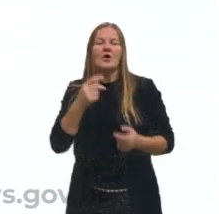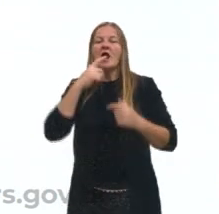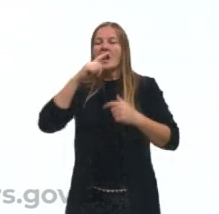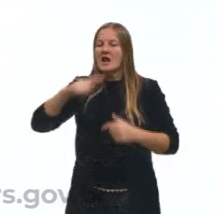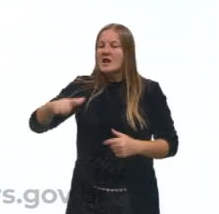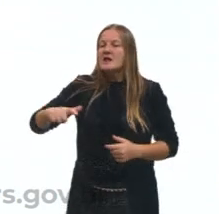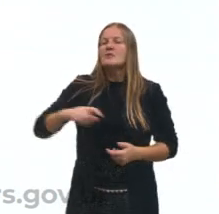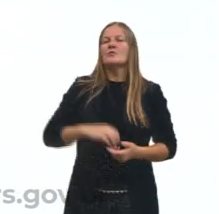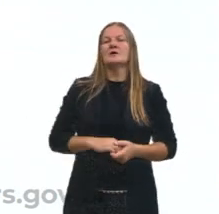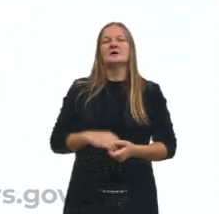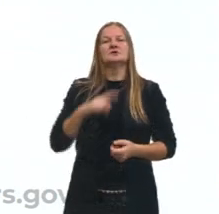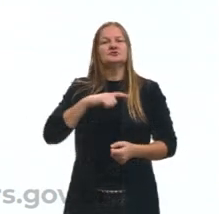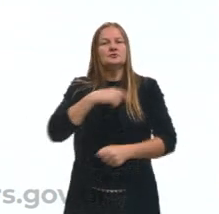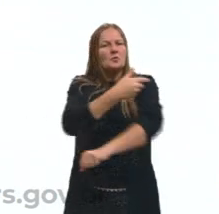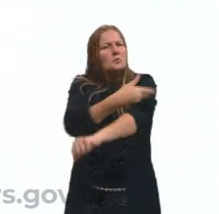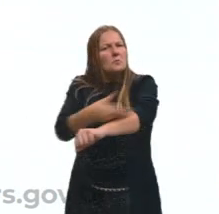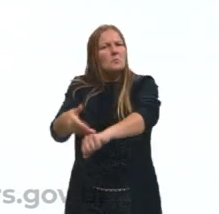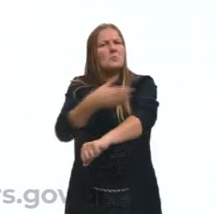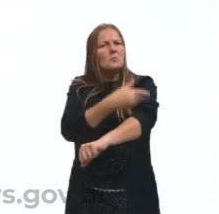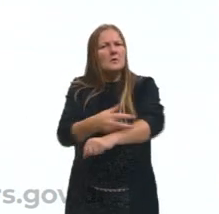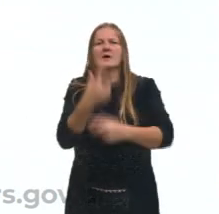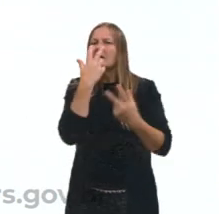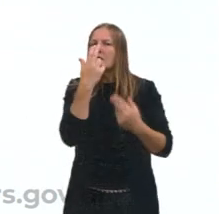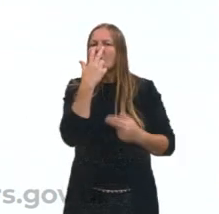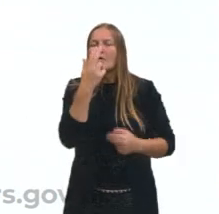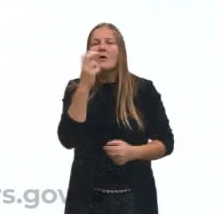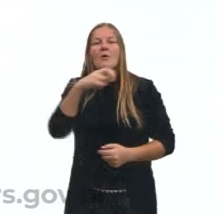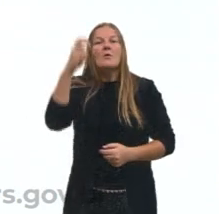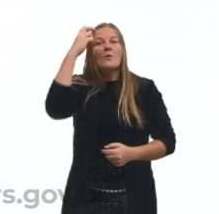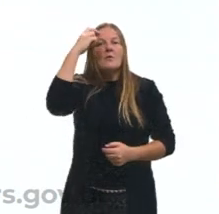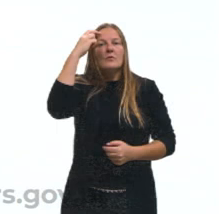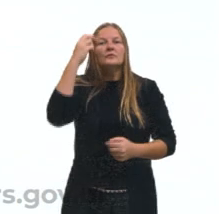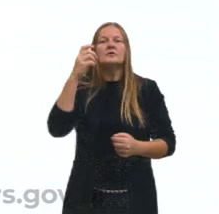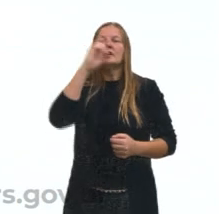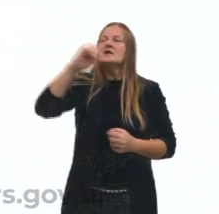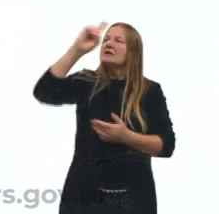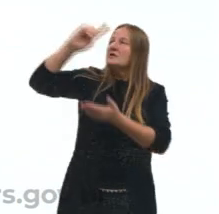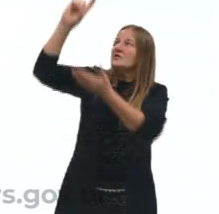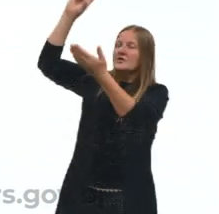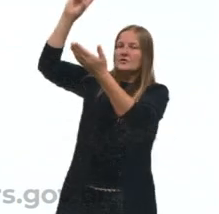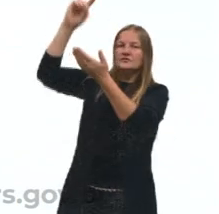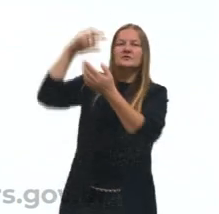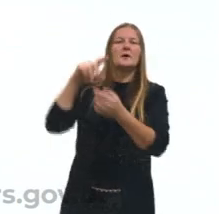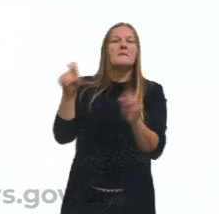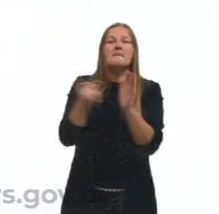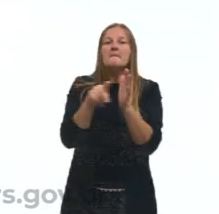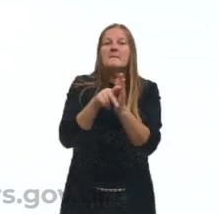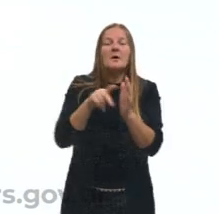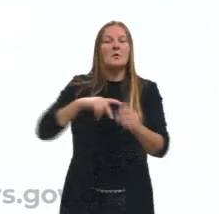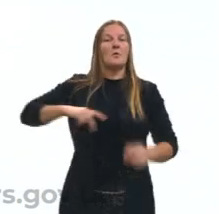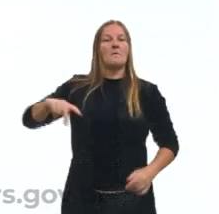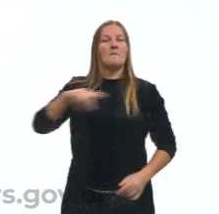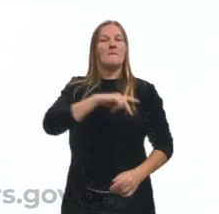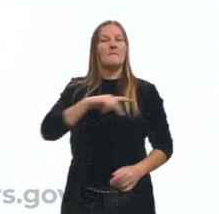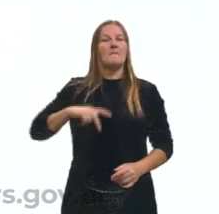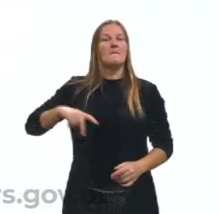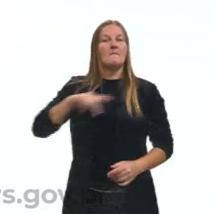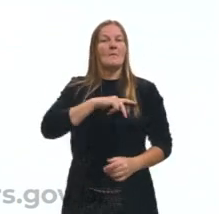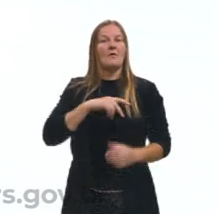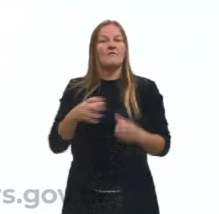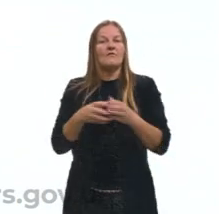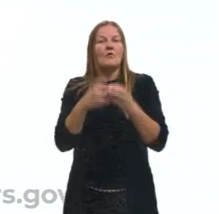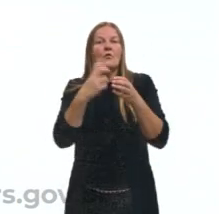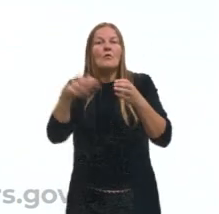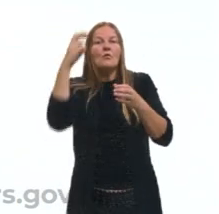língua eles tinham os mesmos hábitos cultuavam os mesmos Deuses então eles eram um povo por terem